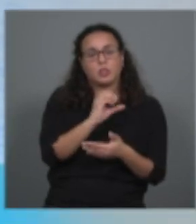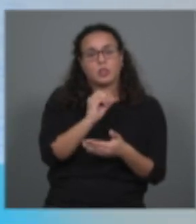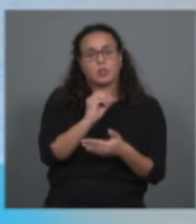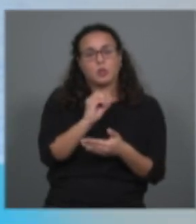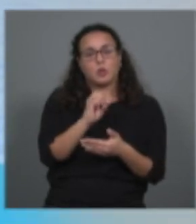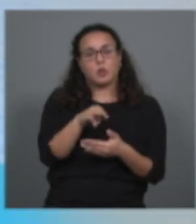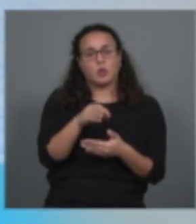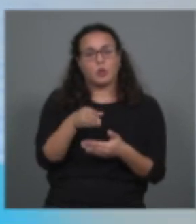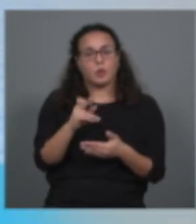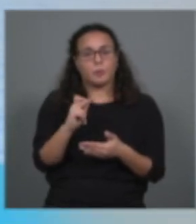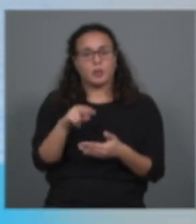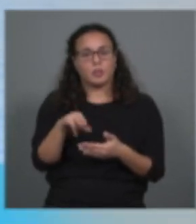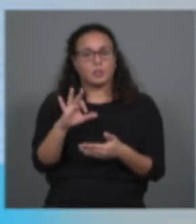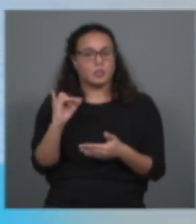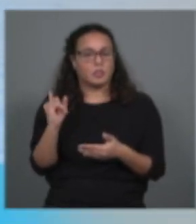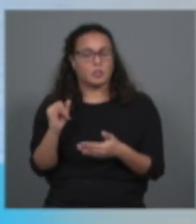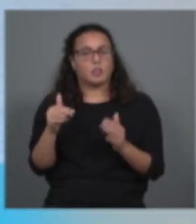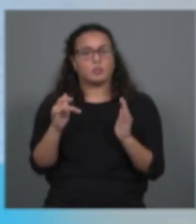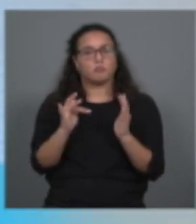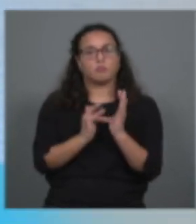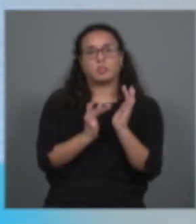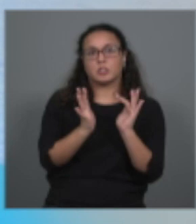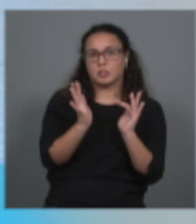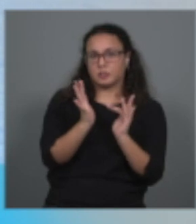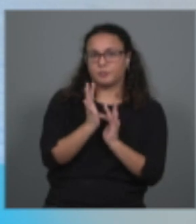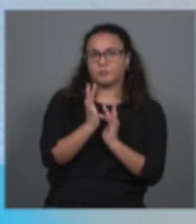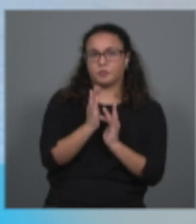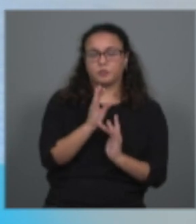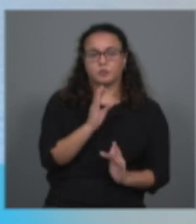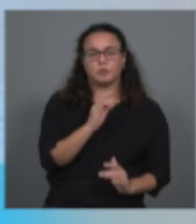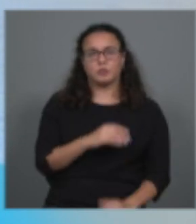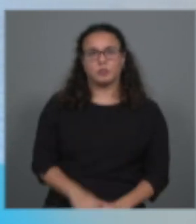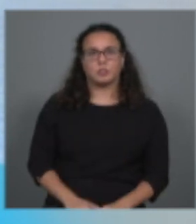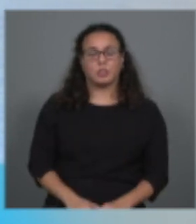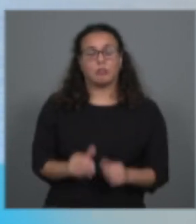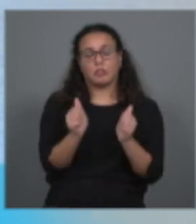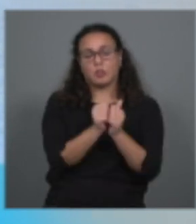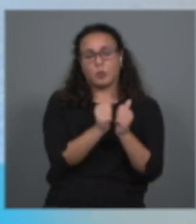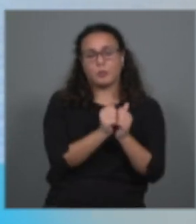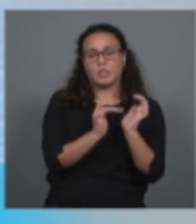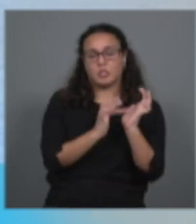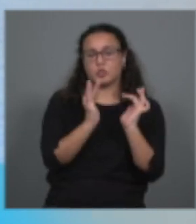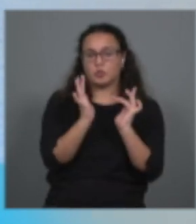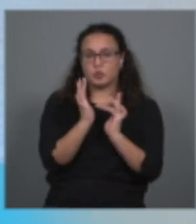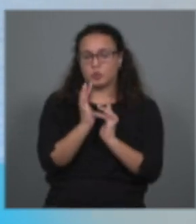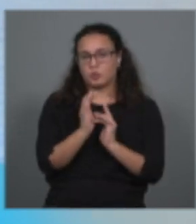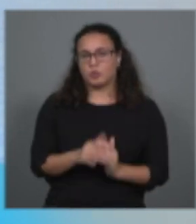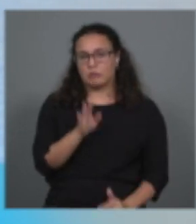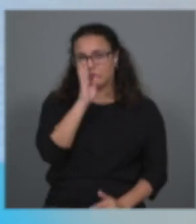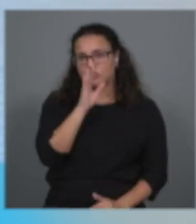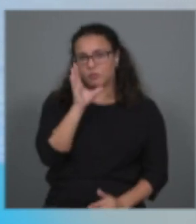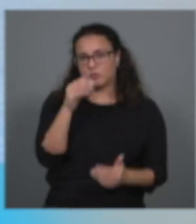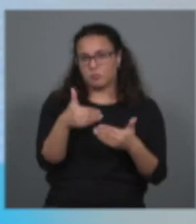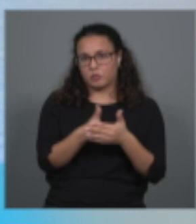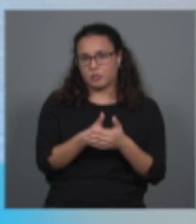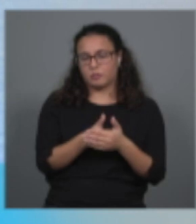em Benfica, o jazigo. O jazigo da Companhia de Jesus. Esta identificação com São